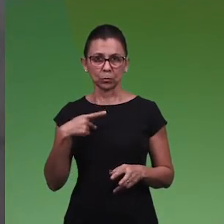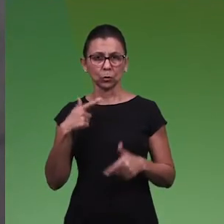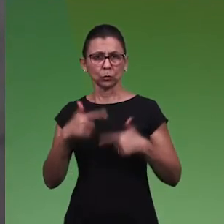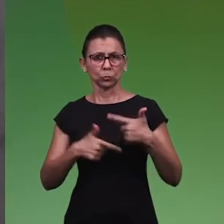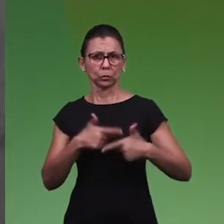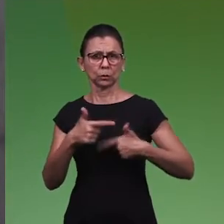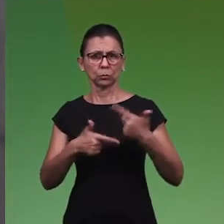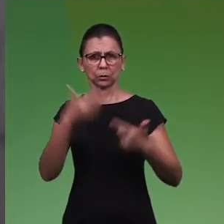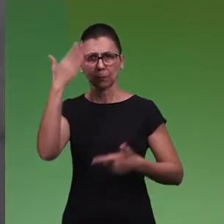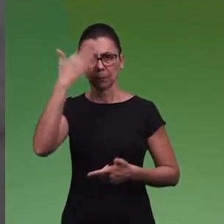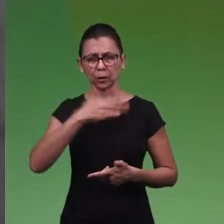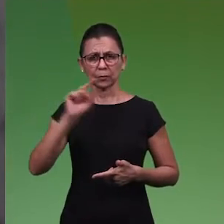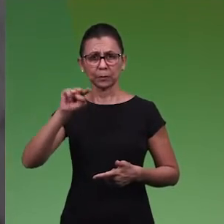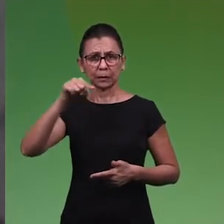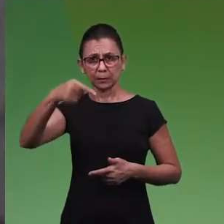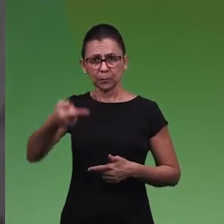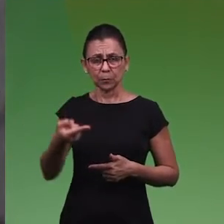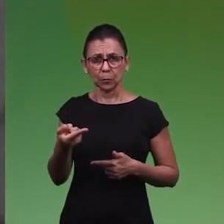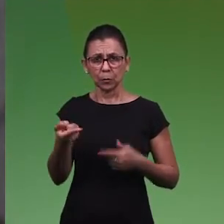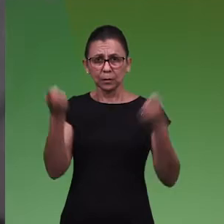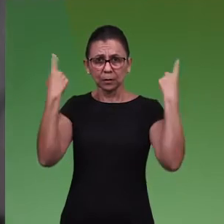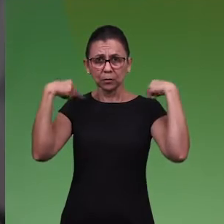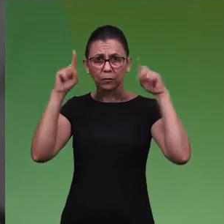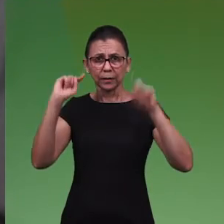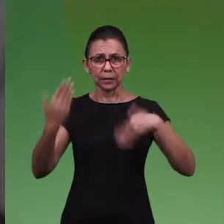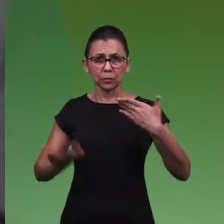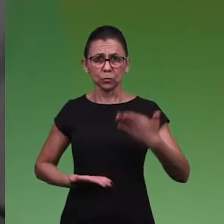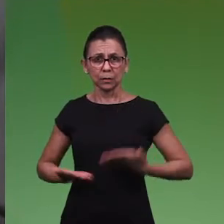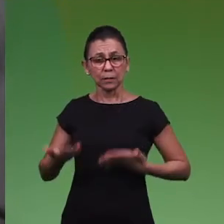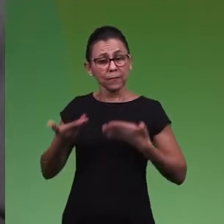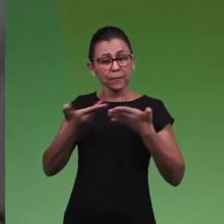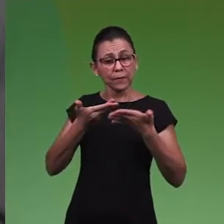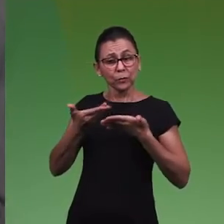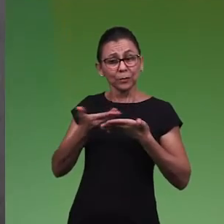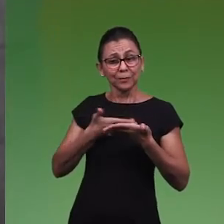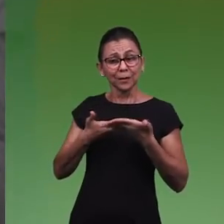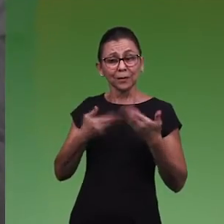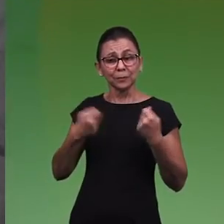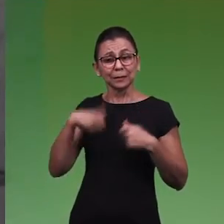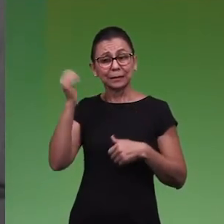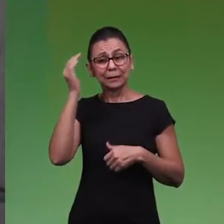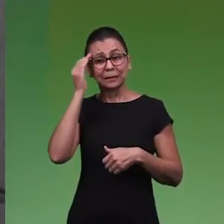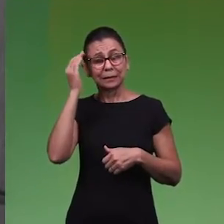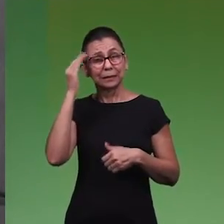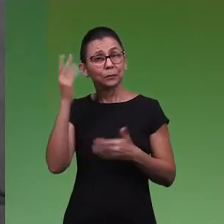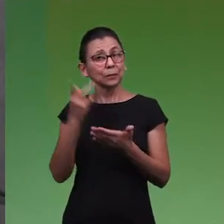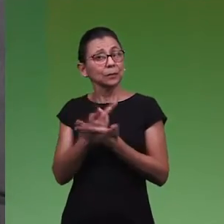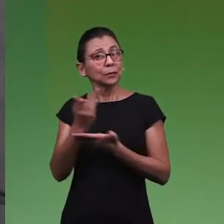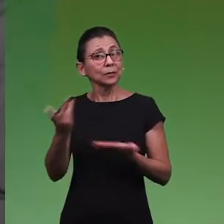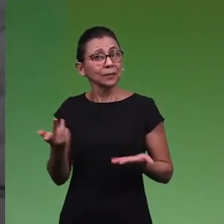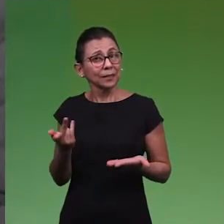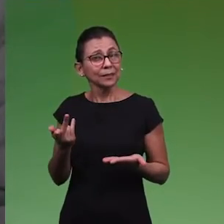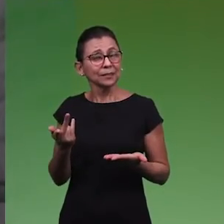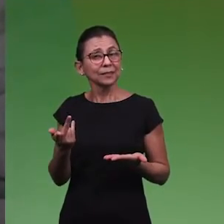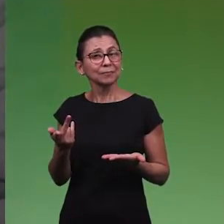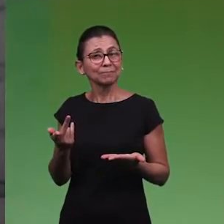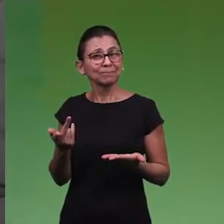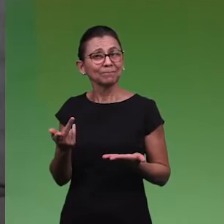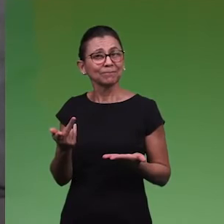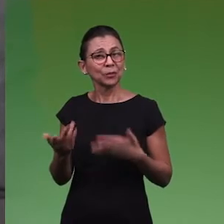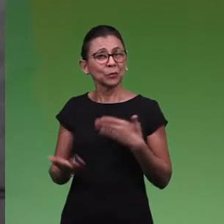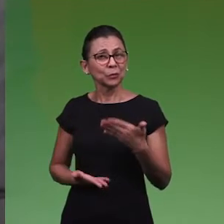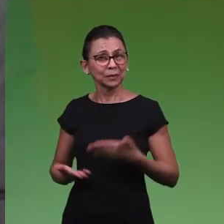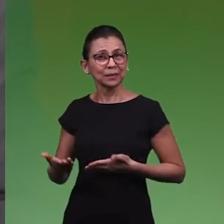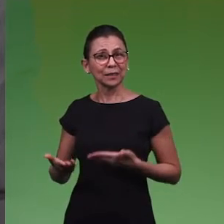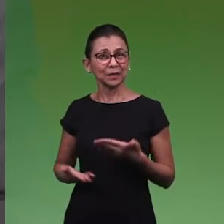lutas, porque depois ele vai tratar com as ovelhas, ele vai precisar entender o que se passa com elas. Então, essa é a